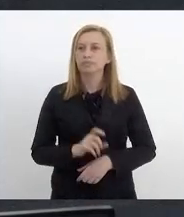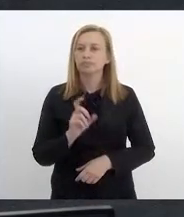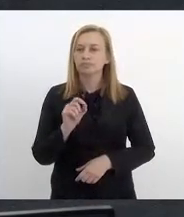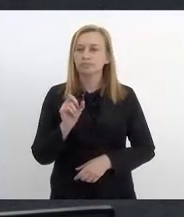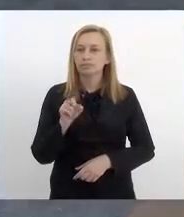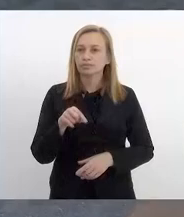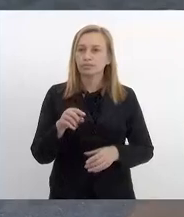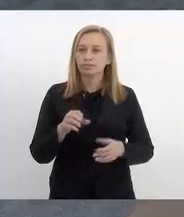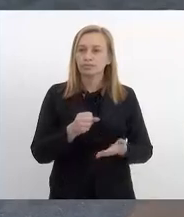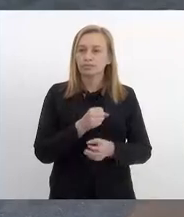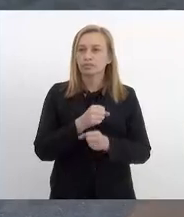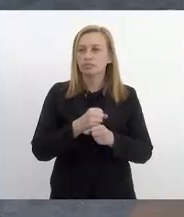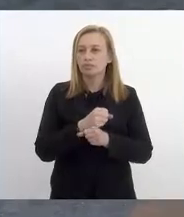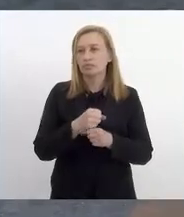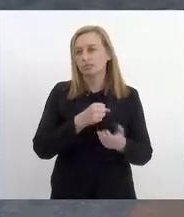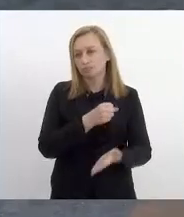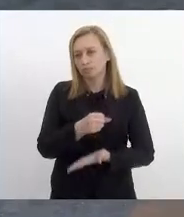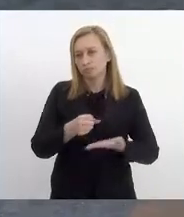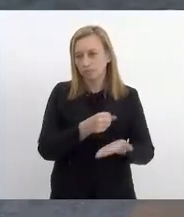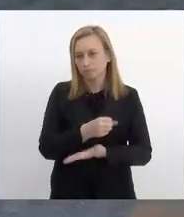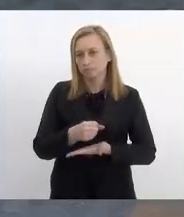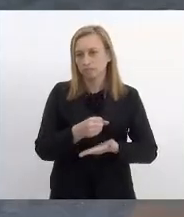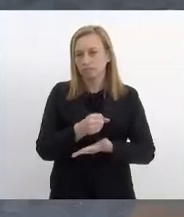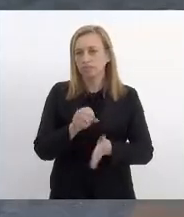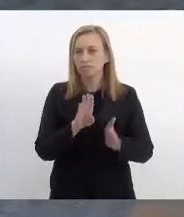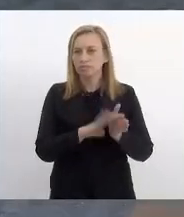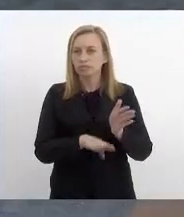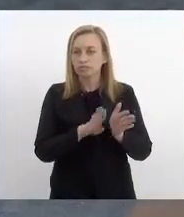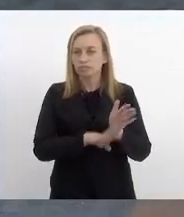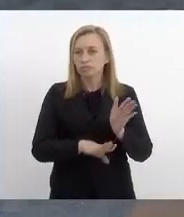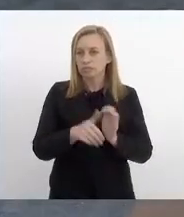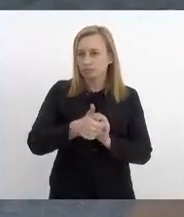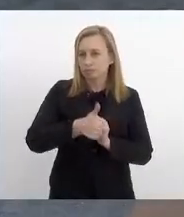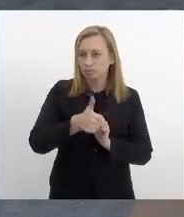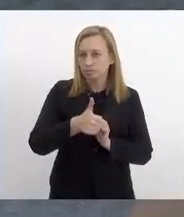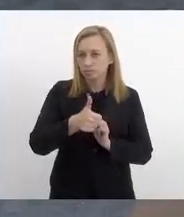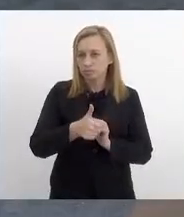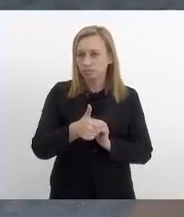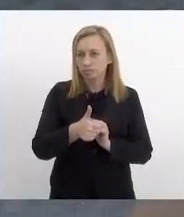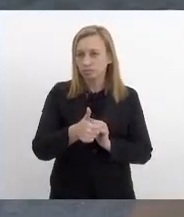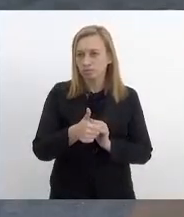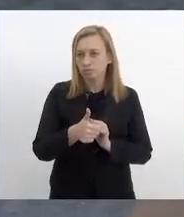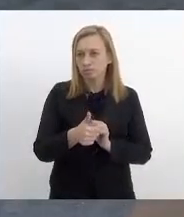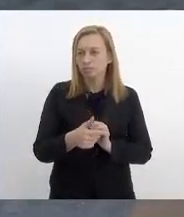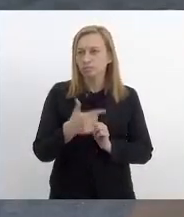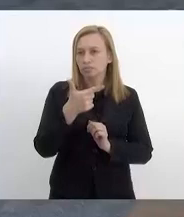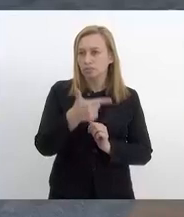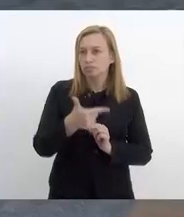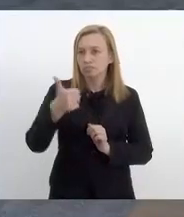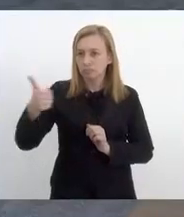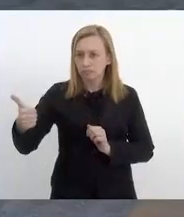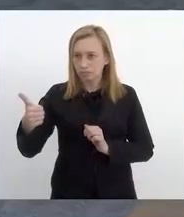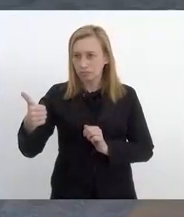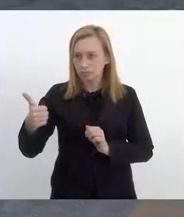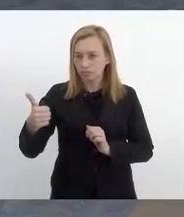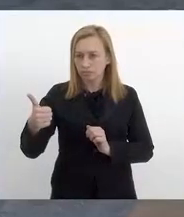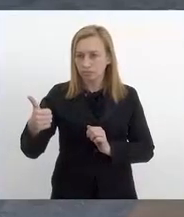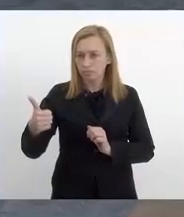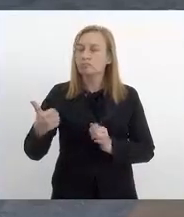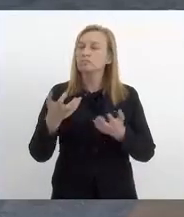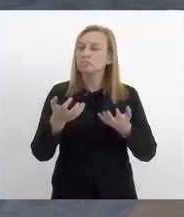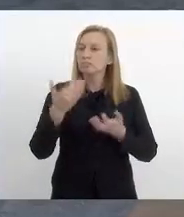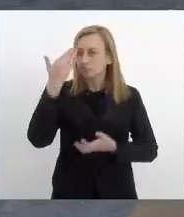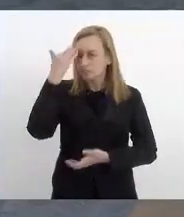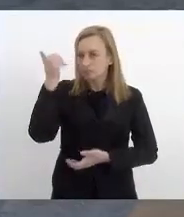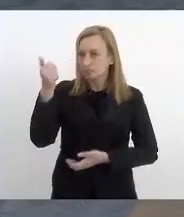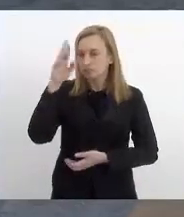ano base para despesas primárias ser 2021. Queria saber